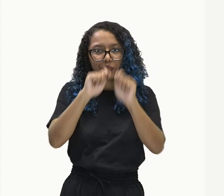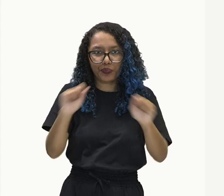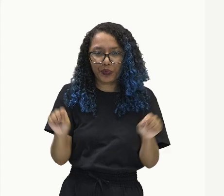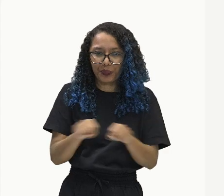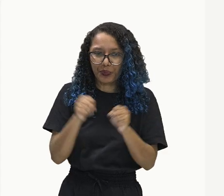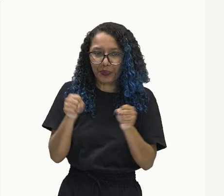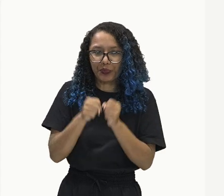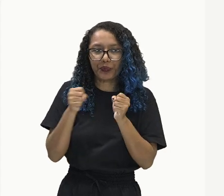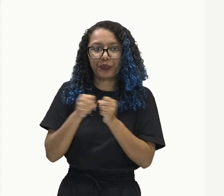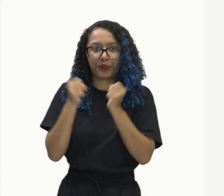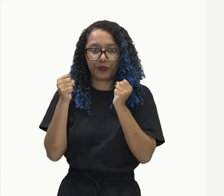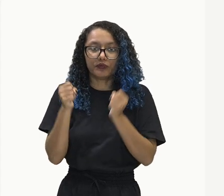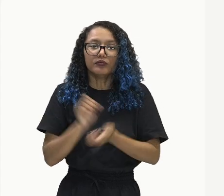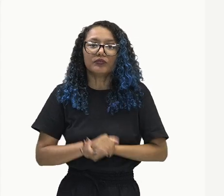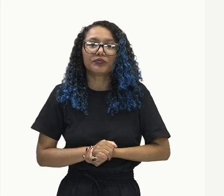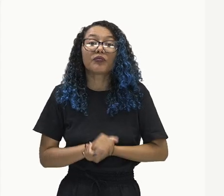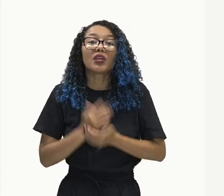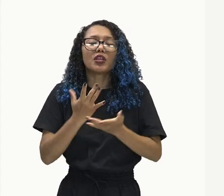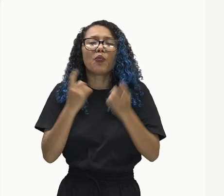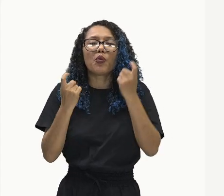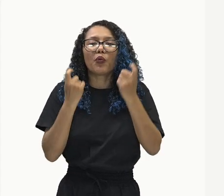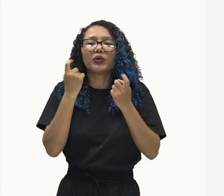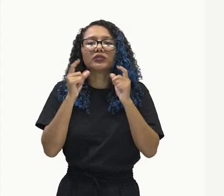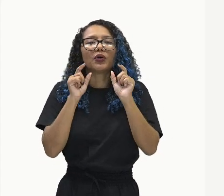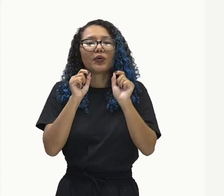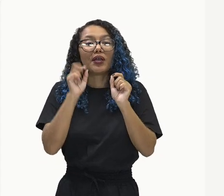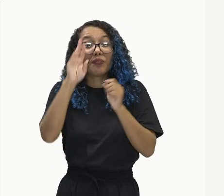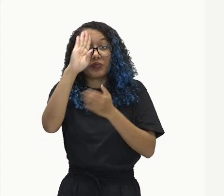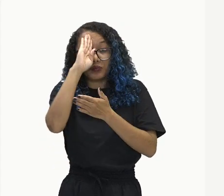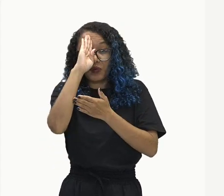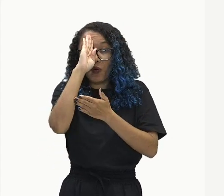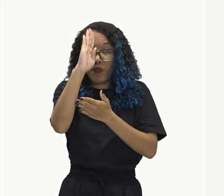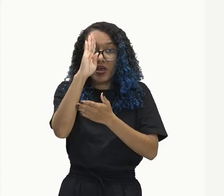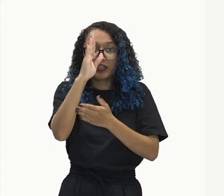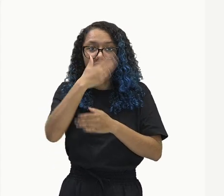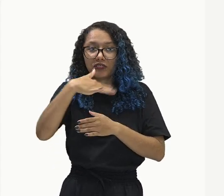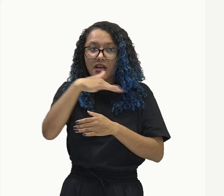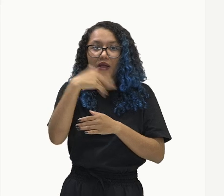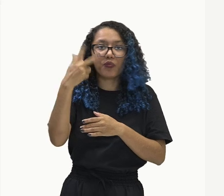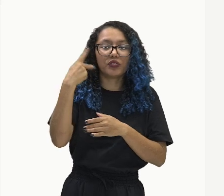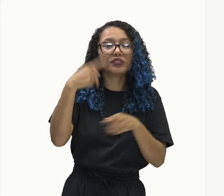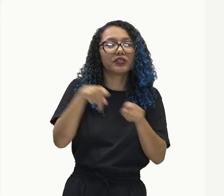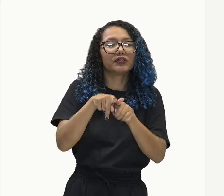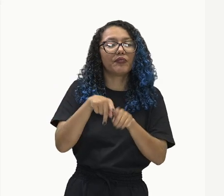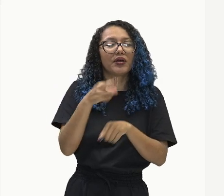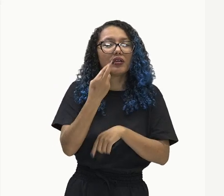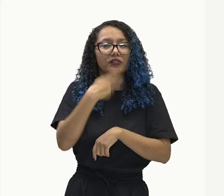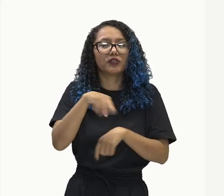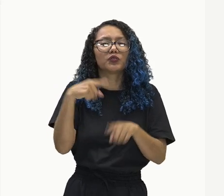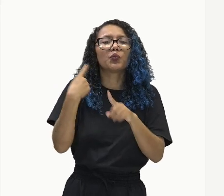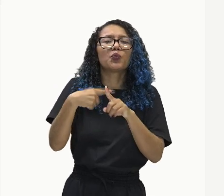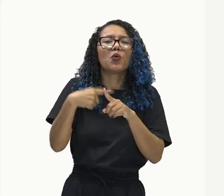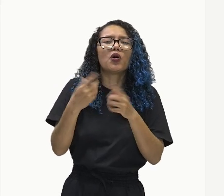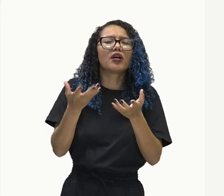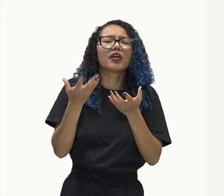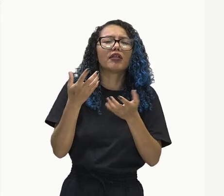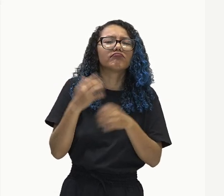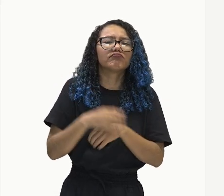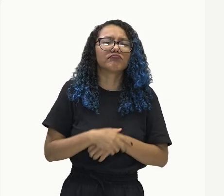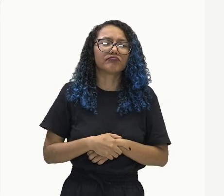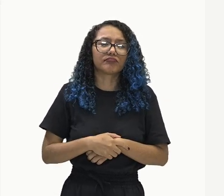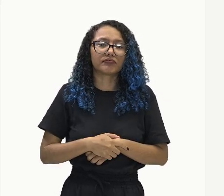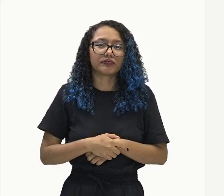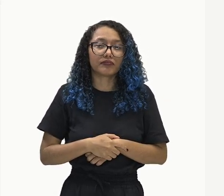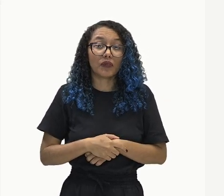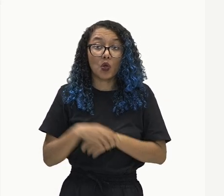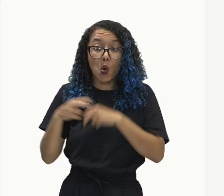preocupação dos iconoclastas era de ordem política e religiosa, uma vez que almejavam evitar a aproximação entre os povos